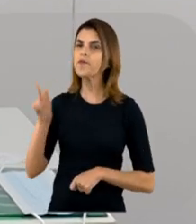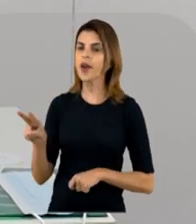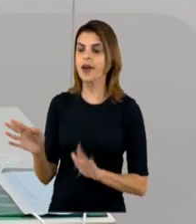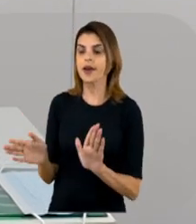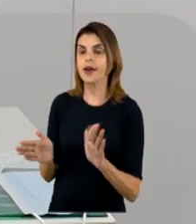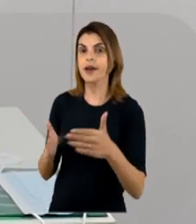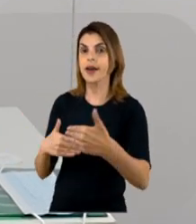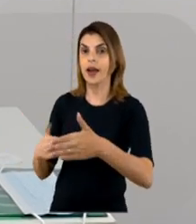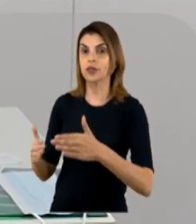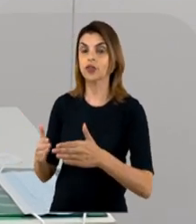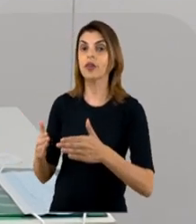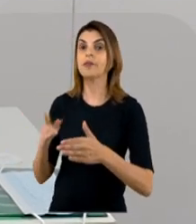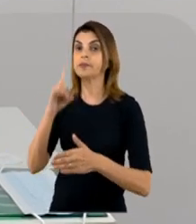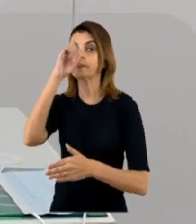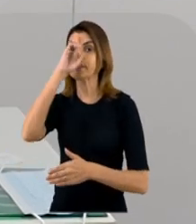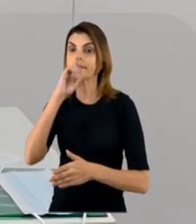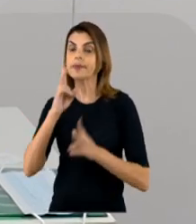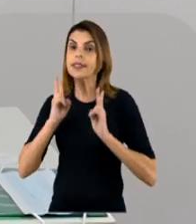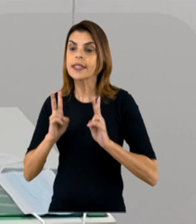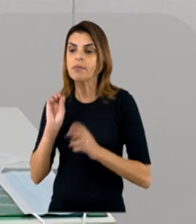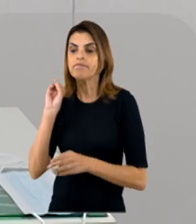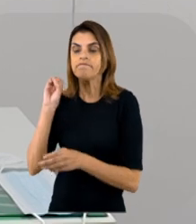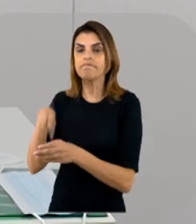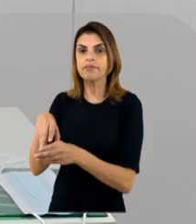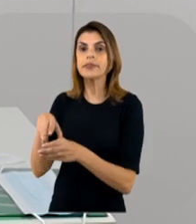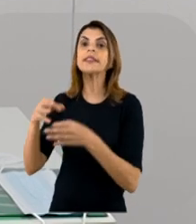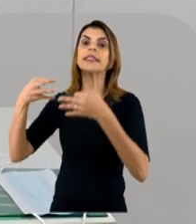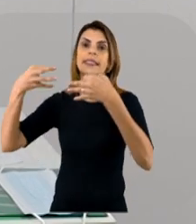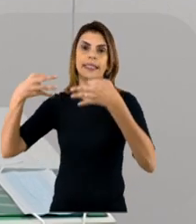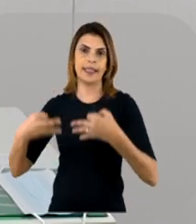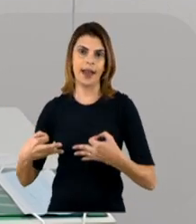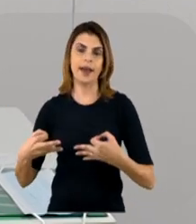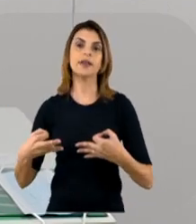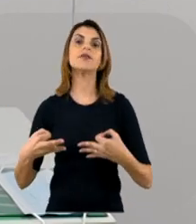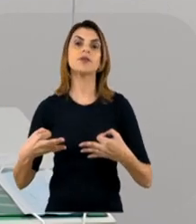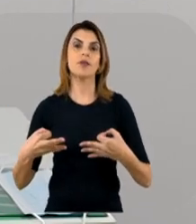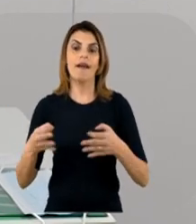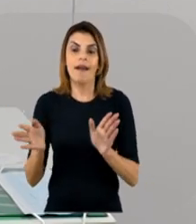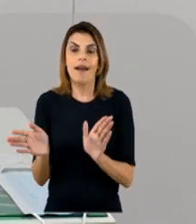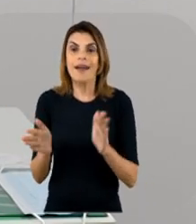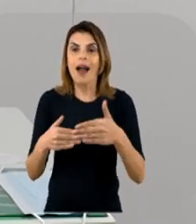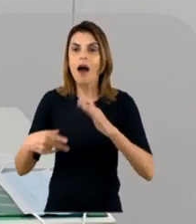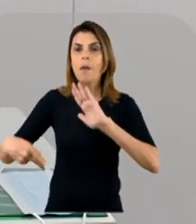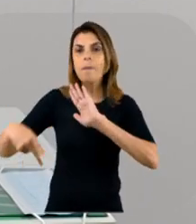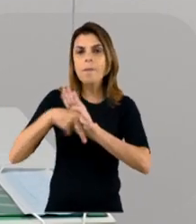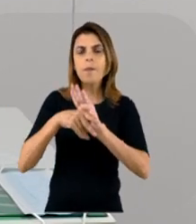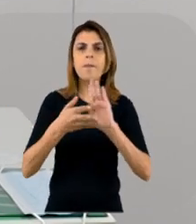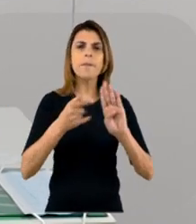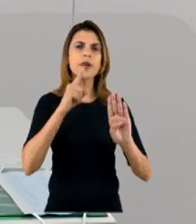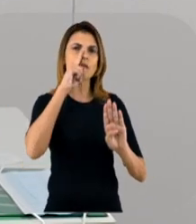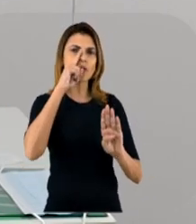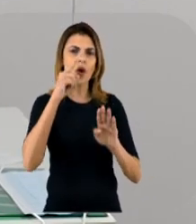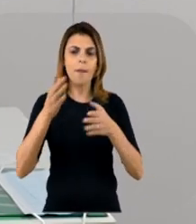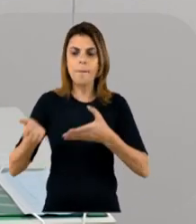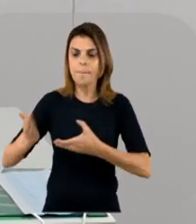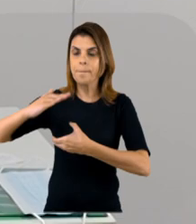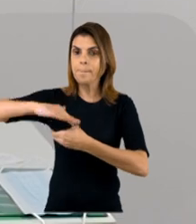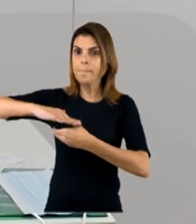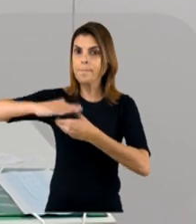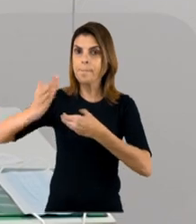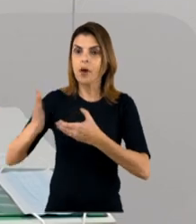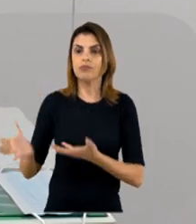fazer o correto descarte desses itens então é importante que nós trabalhamos com caixas apropriadas como